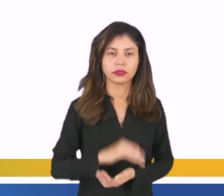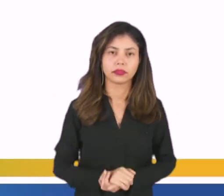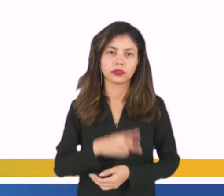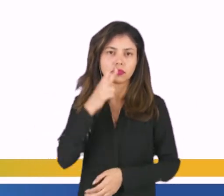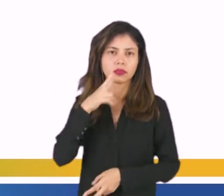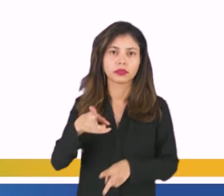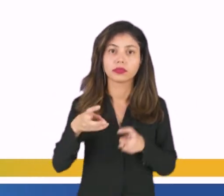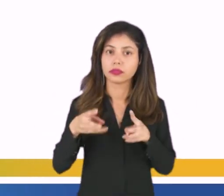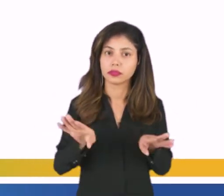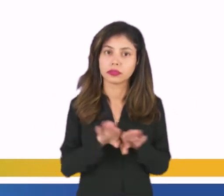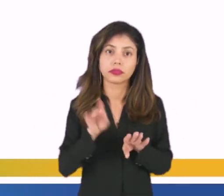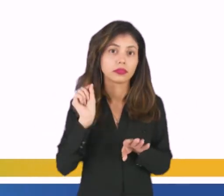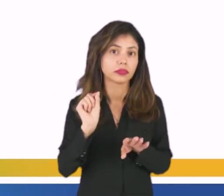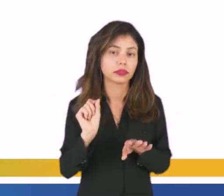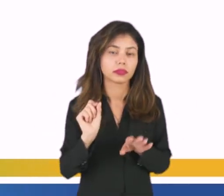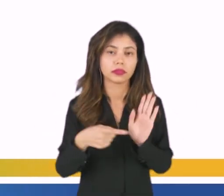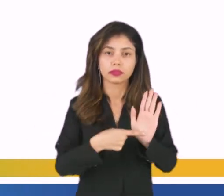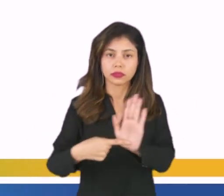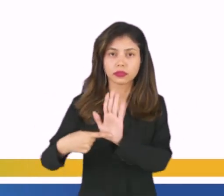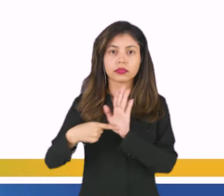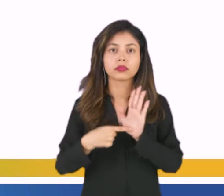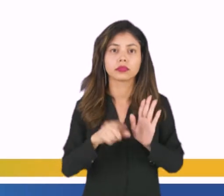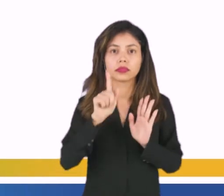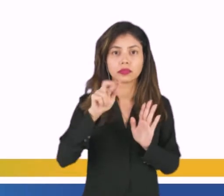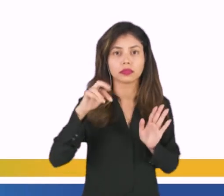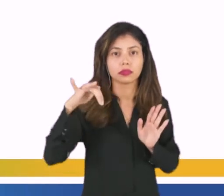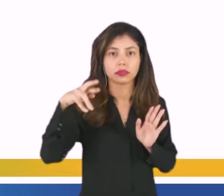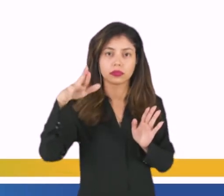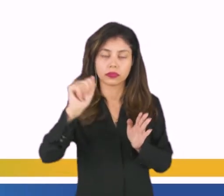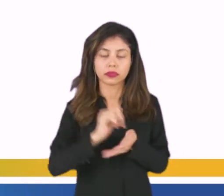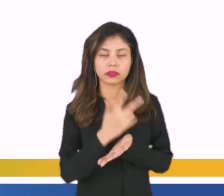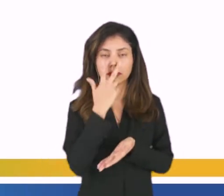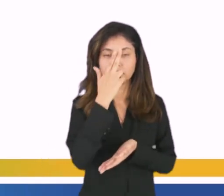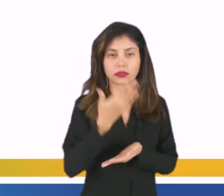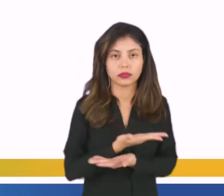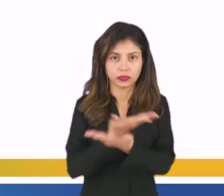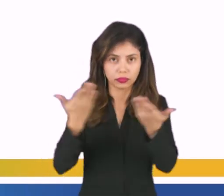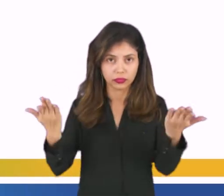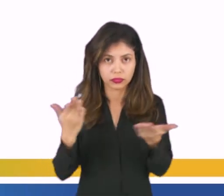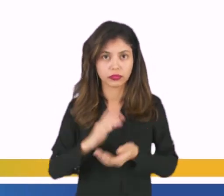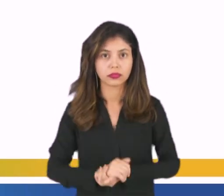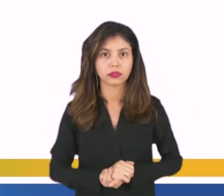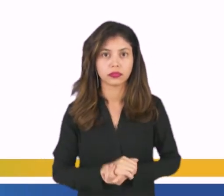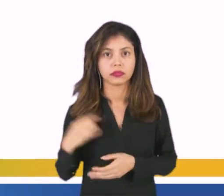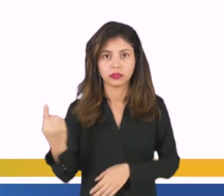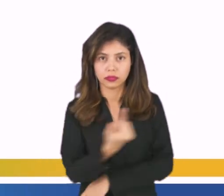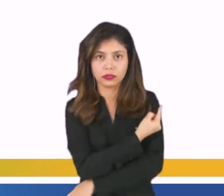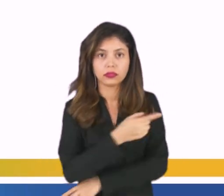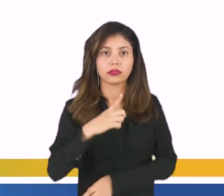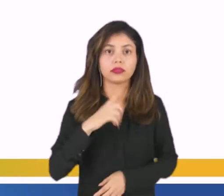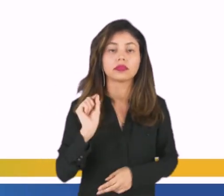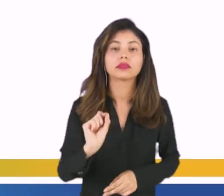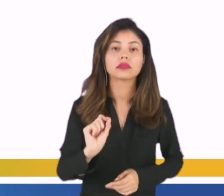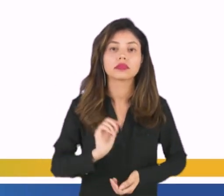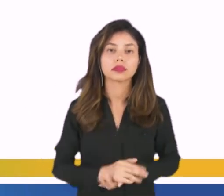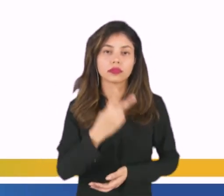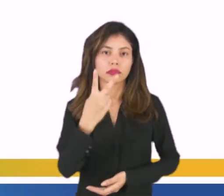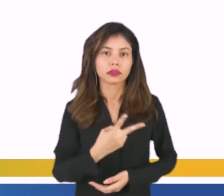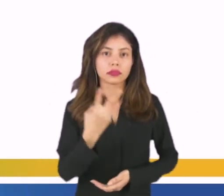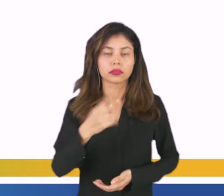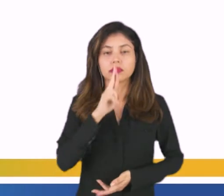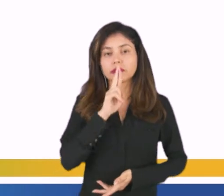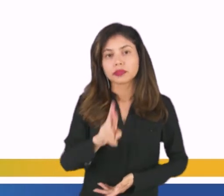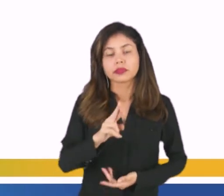Então, vocês percebam que, pela representação geométrica que aparece aí para vocês, nós temos esses